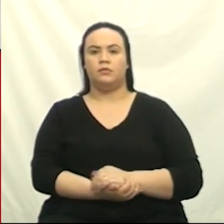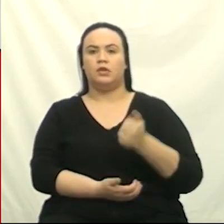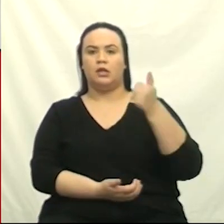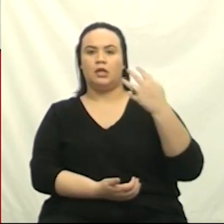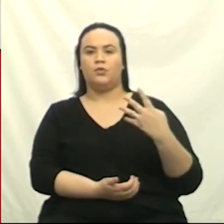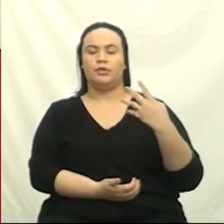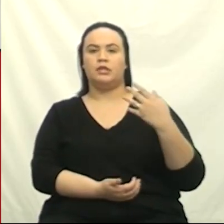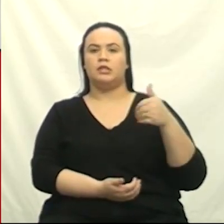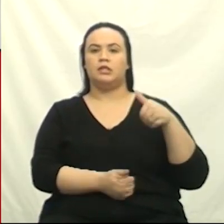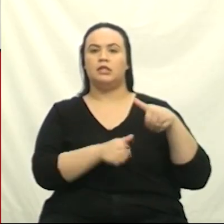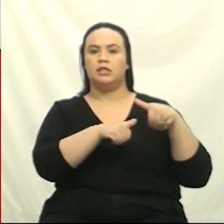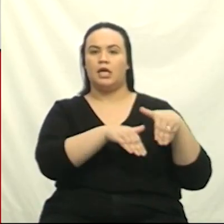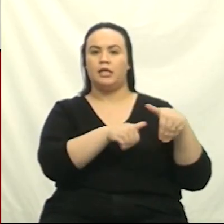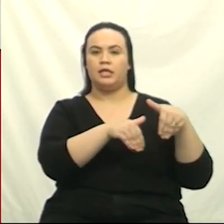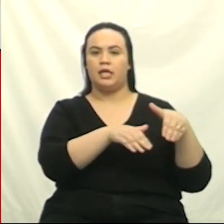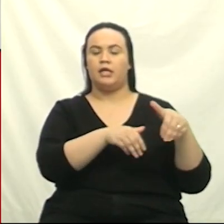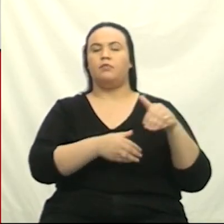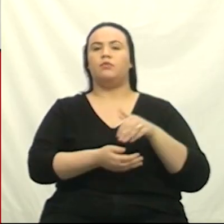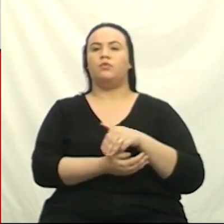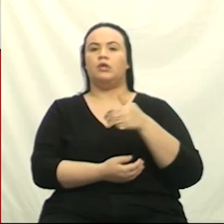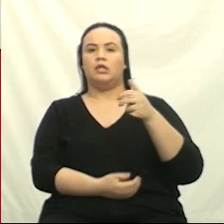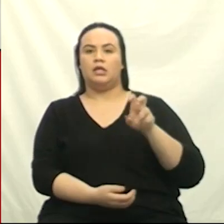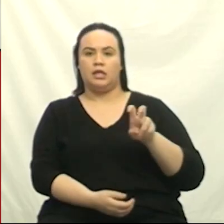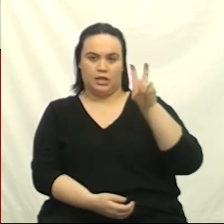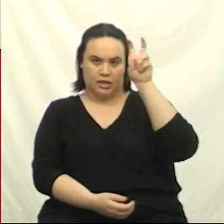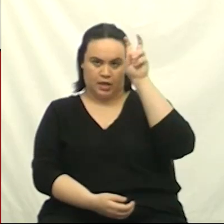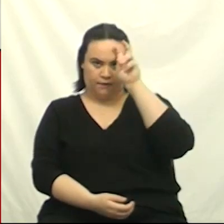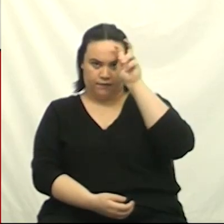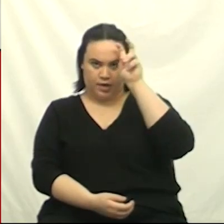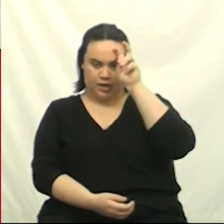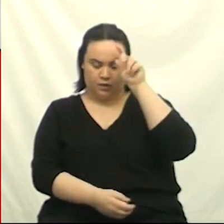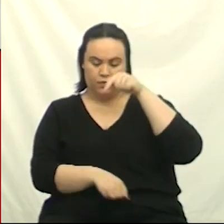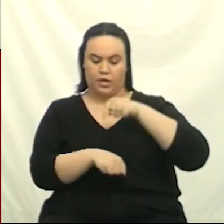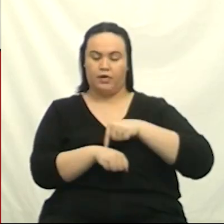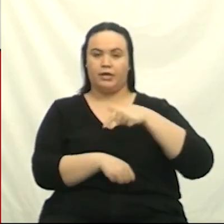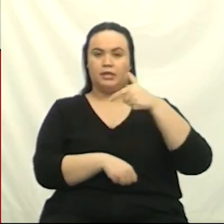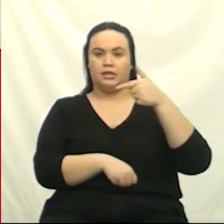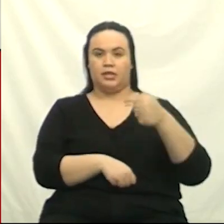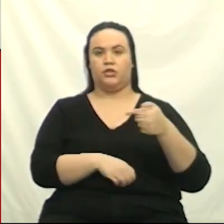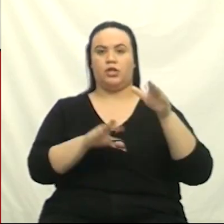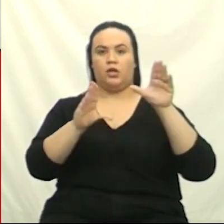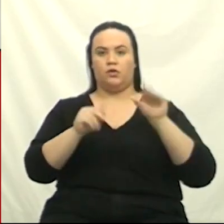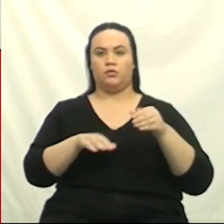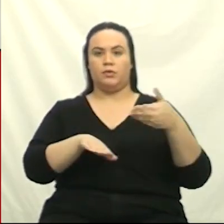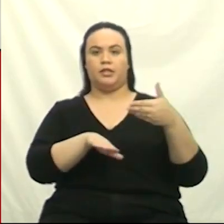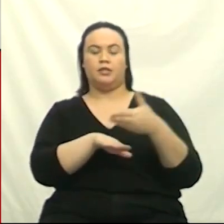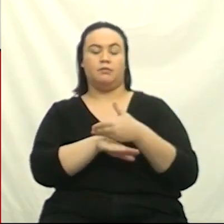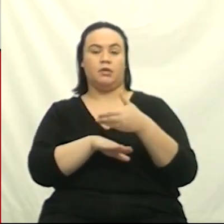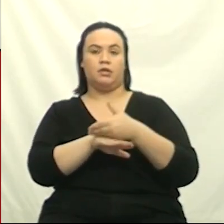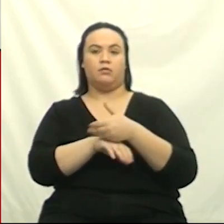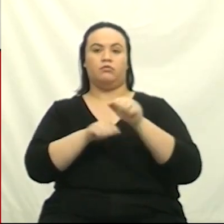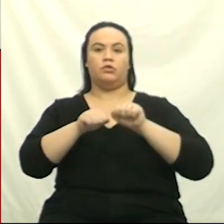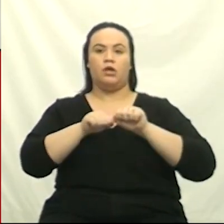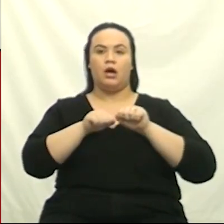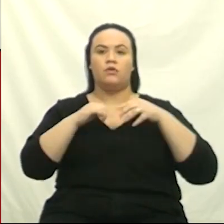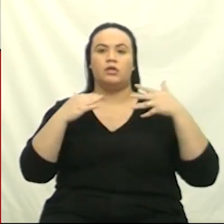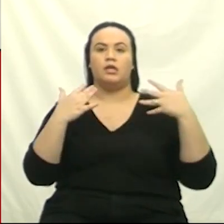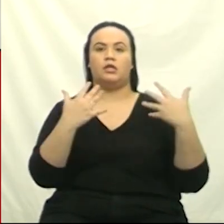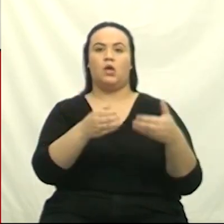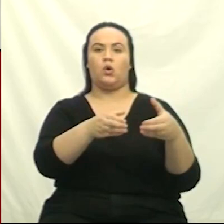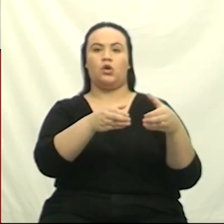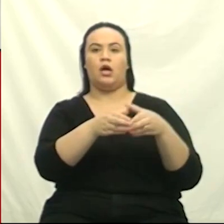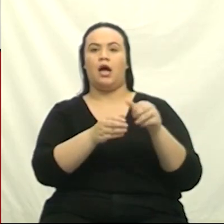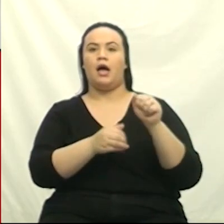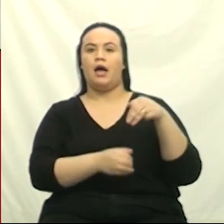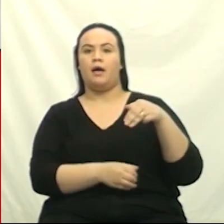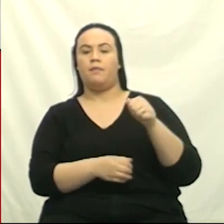de setembro de 2023 quinta-feira às 19h participarão da audiência entidades como